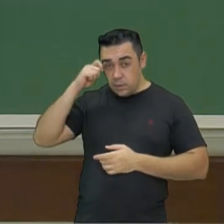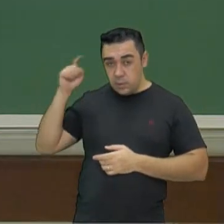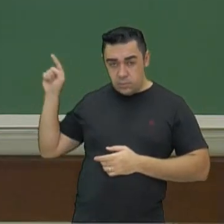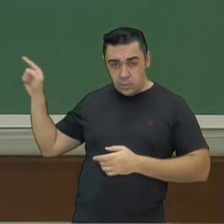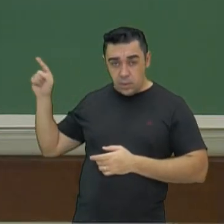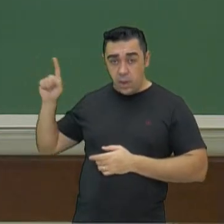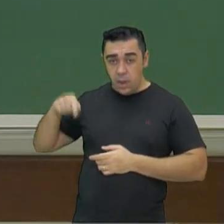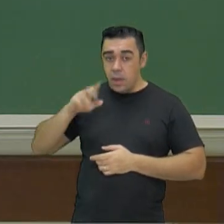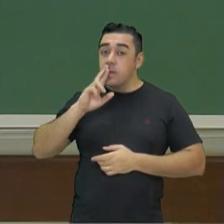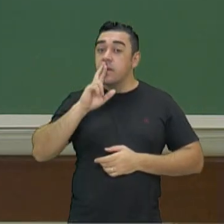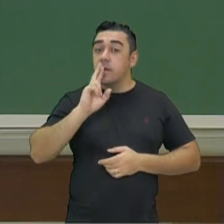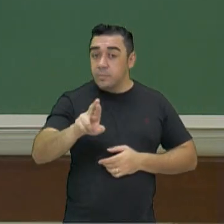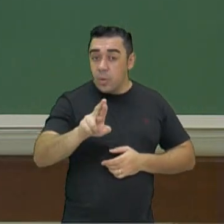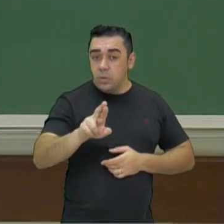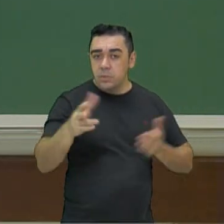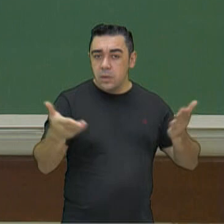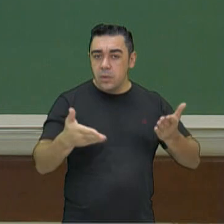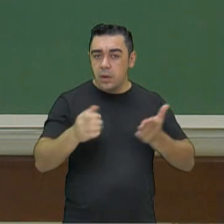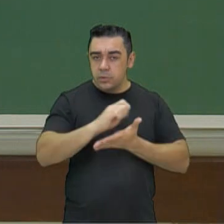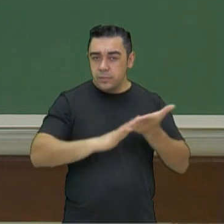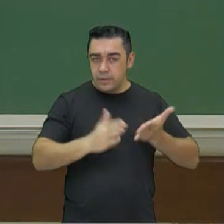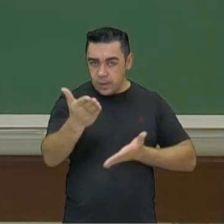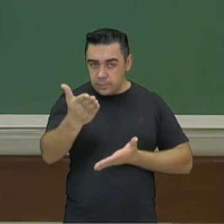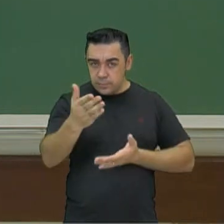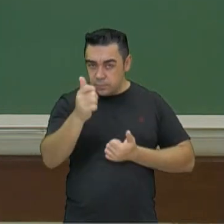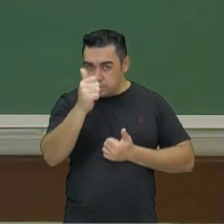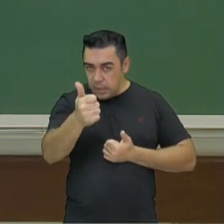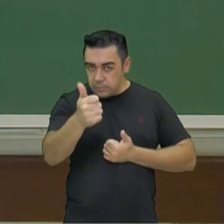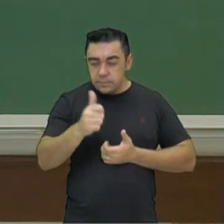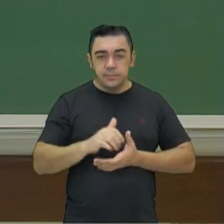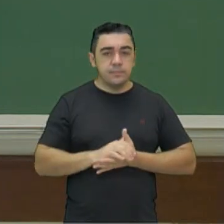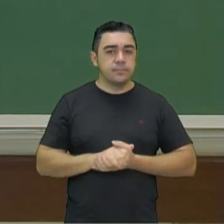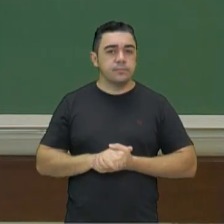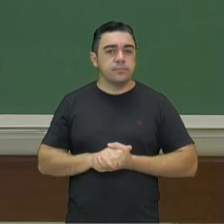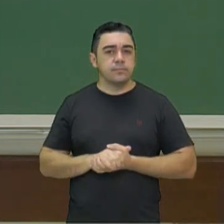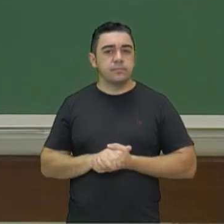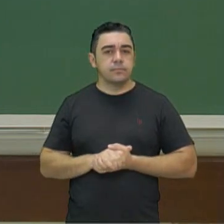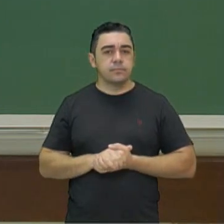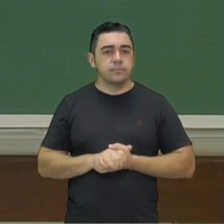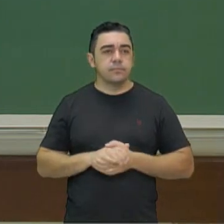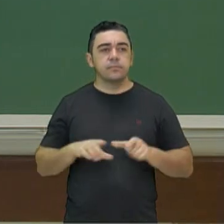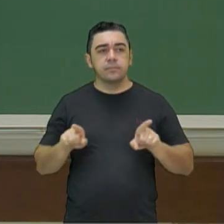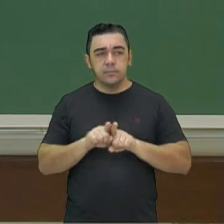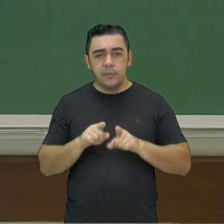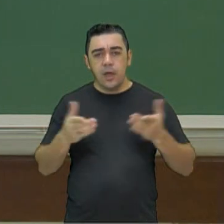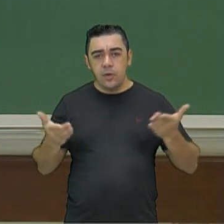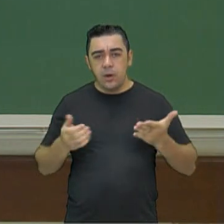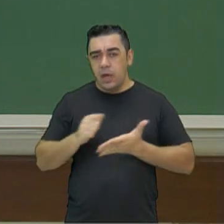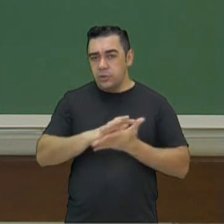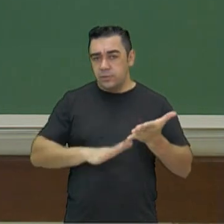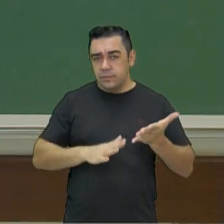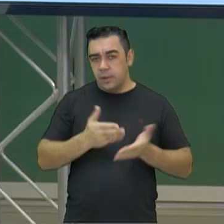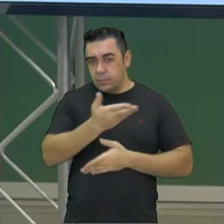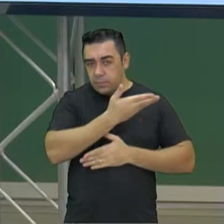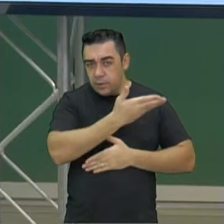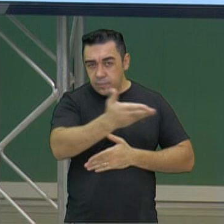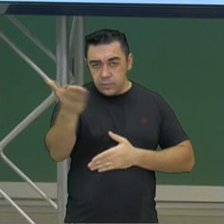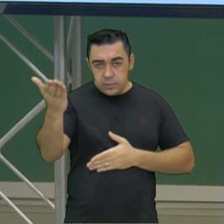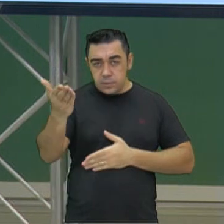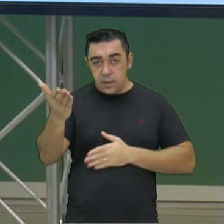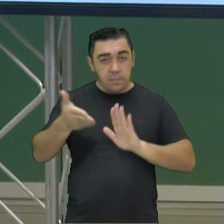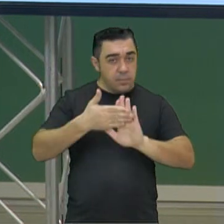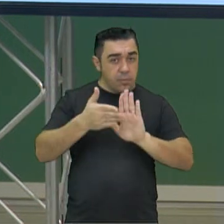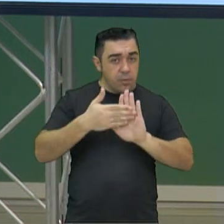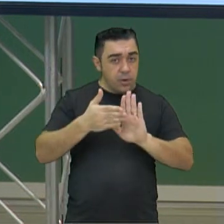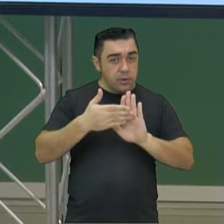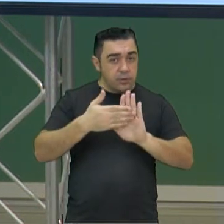a resposta dessa atividade. Tudo bem? E temos para todos vocês a proposta de